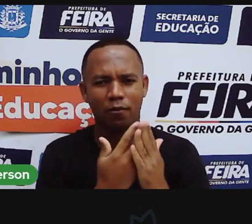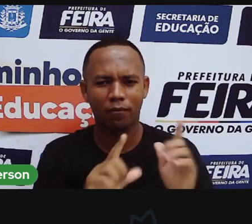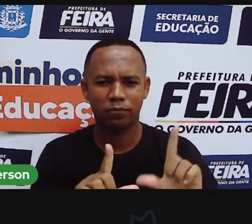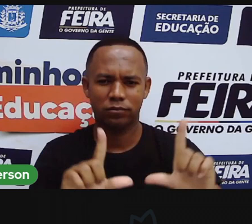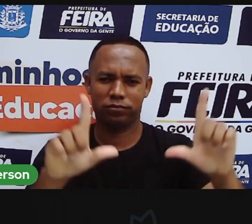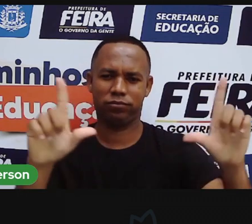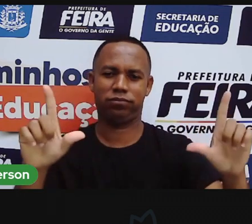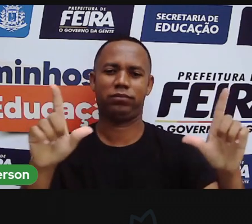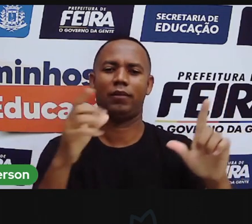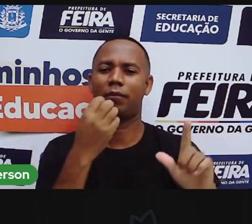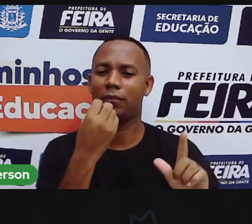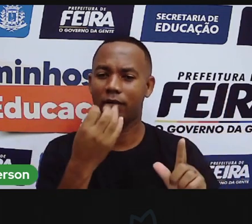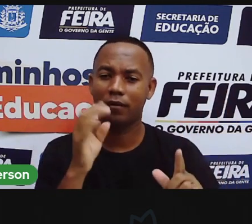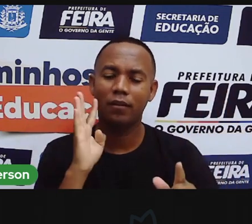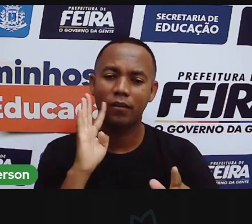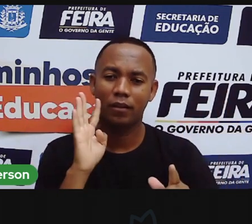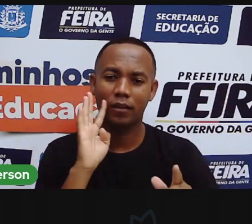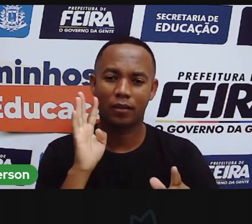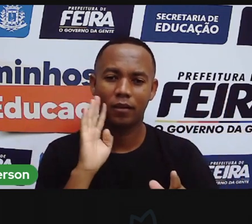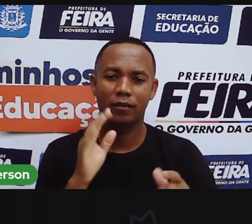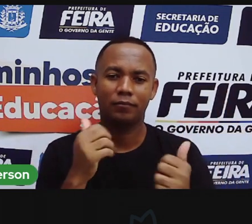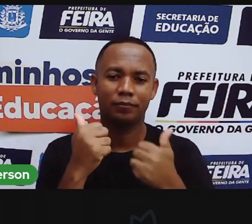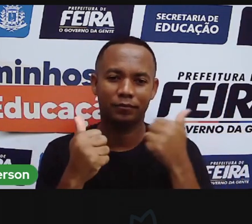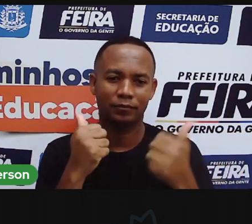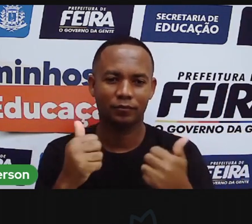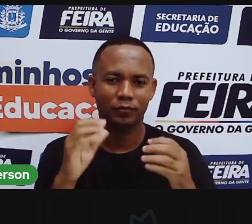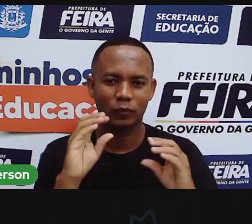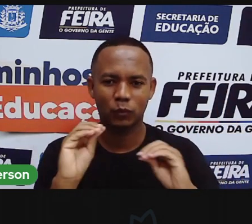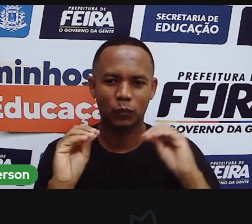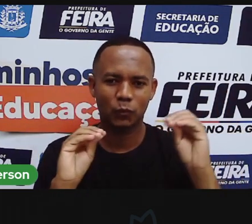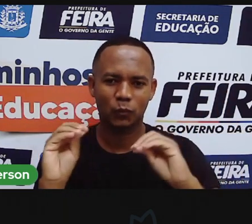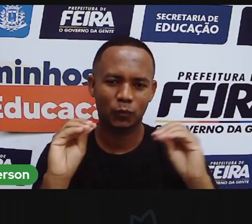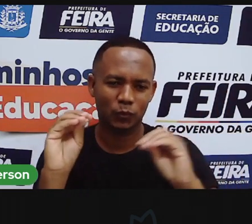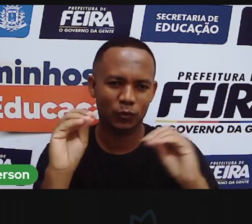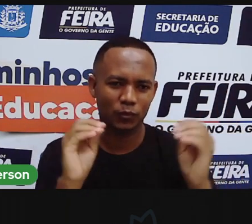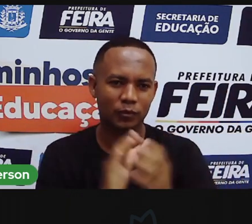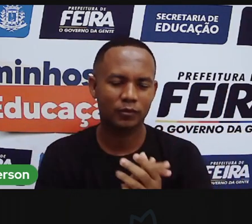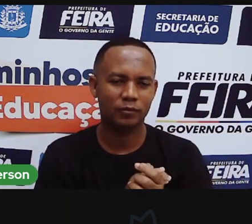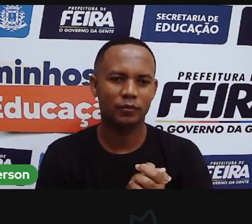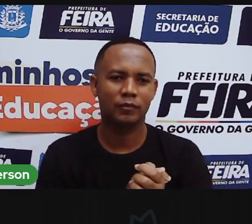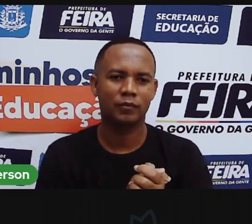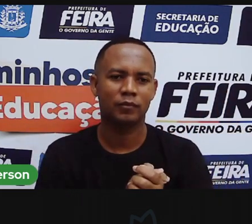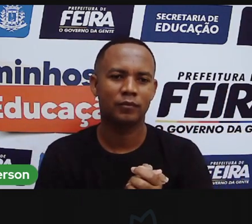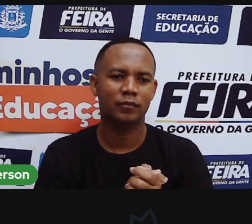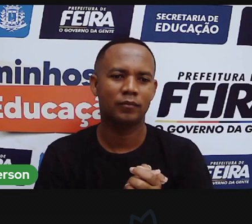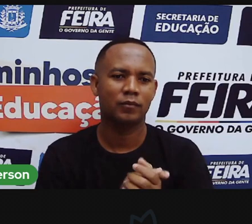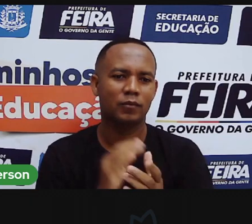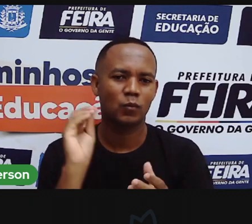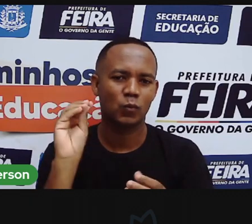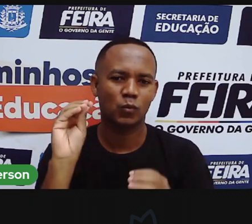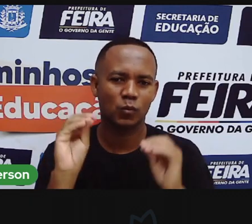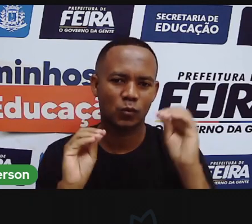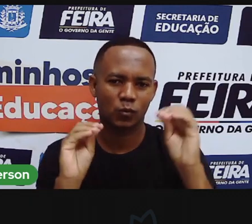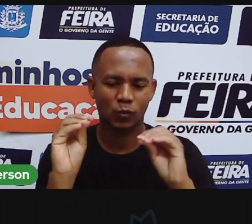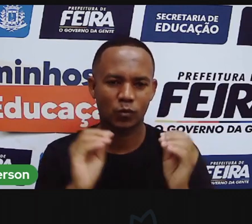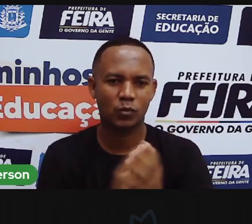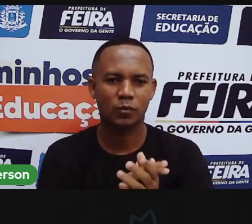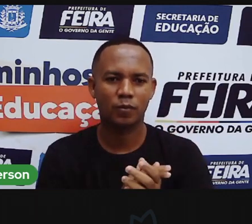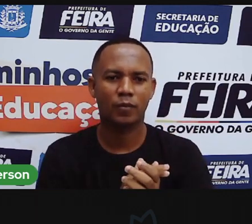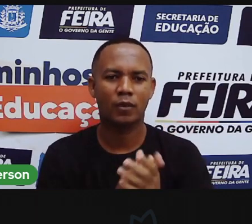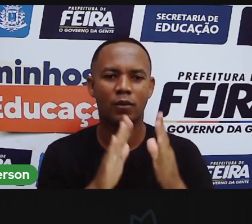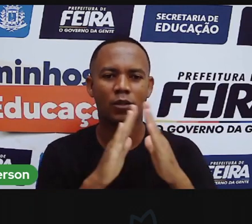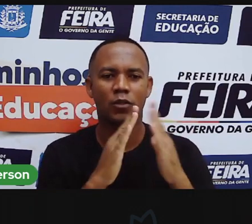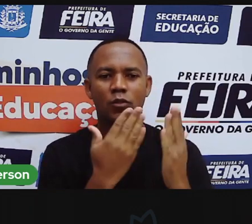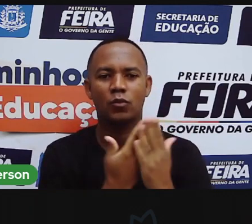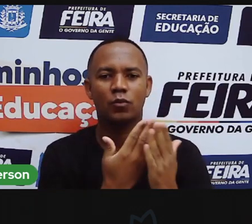gente vai falando, né, aos poucos. Vocês sabem que a gente vai mandando beijo aí, Anderson, aí aos poucos. Um beijo aí, né, para os